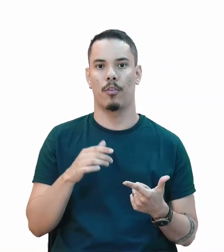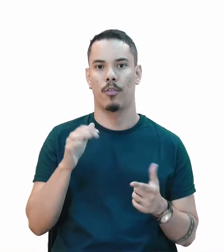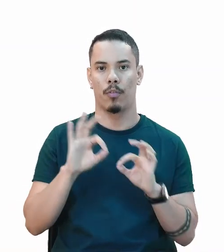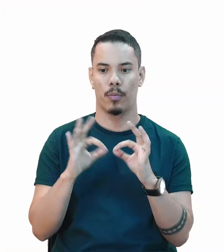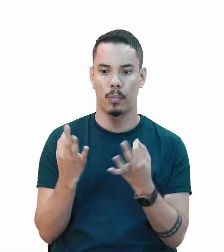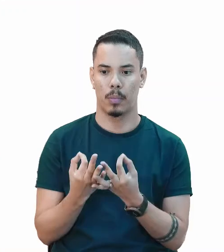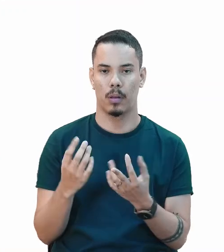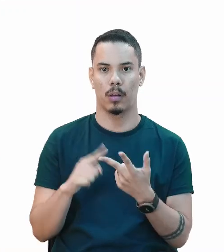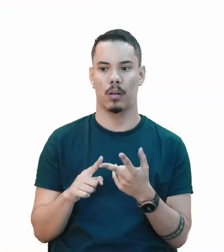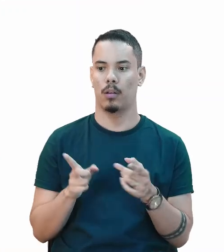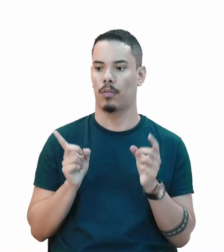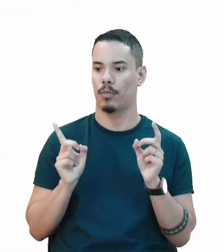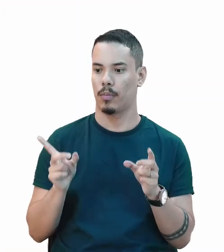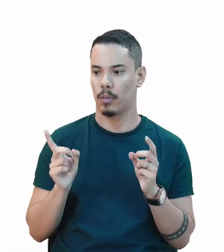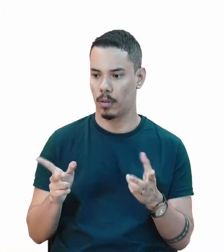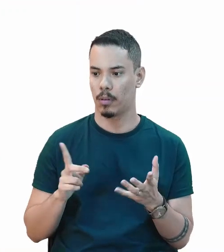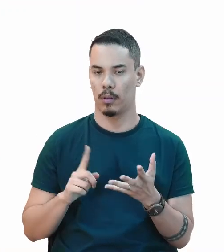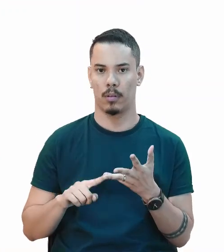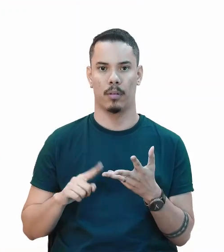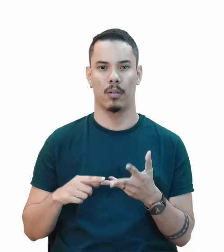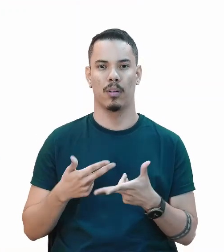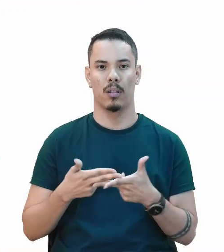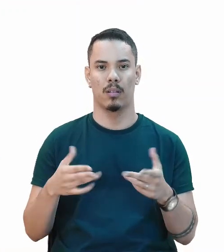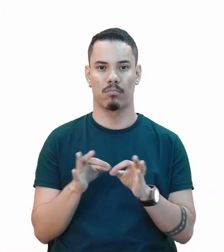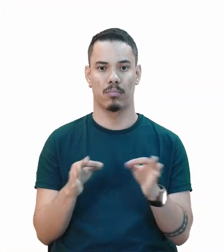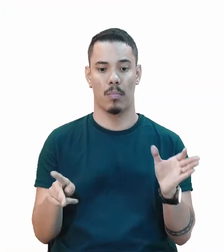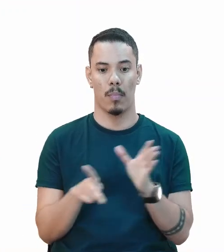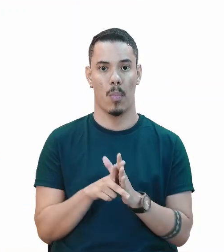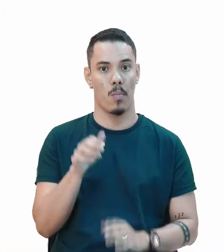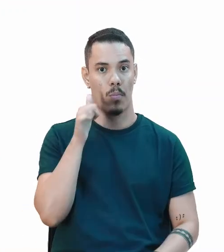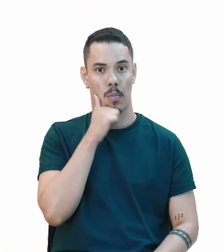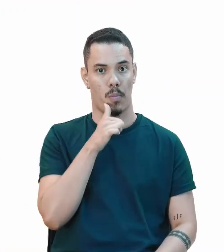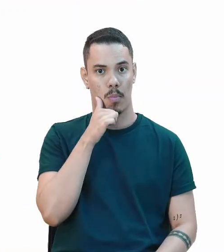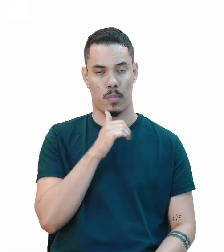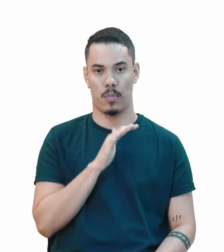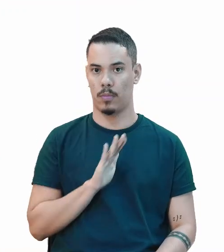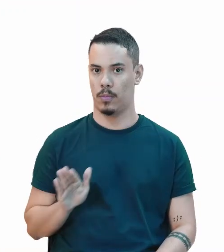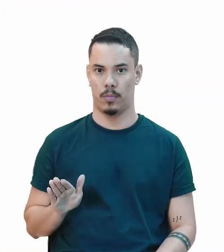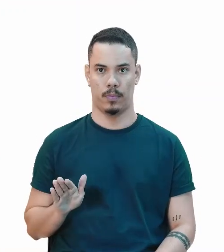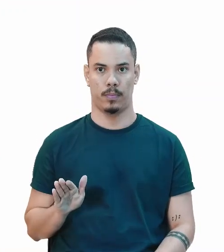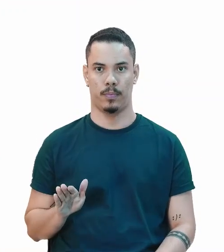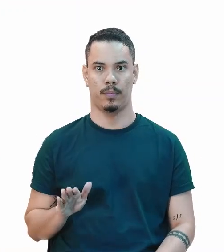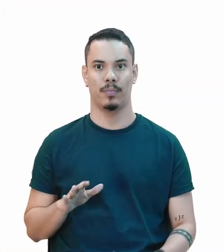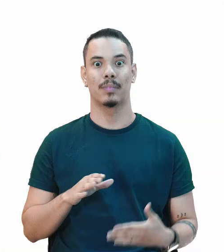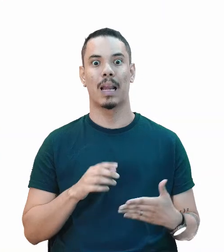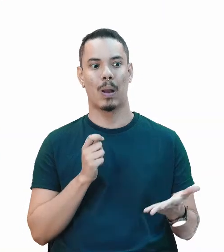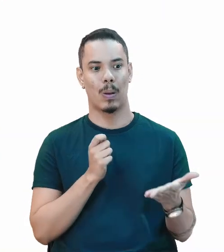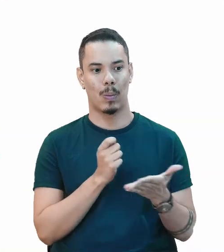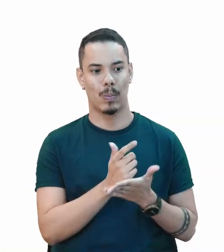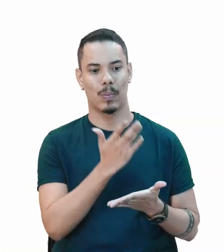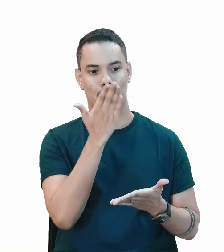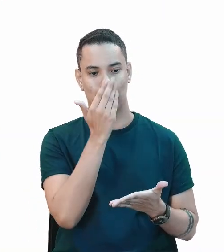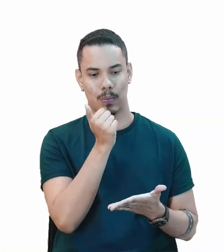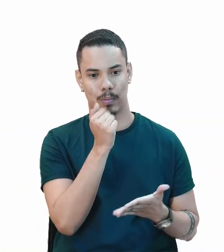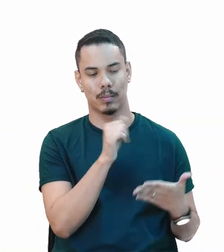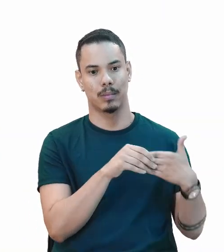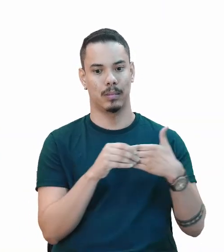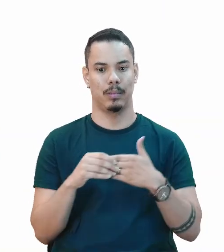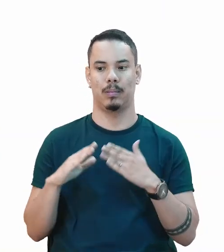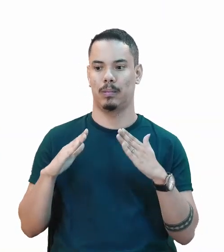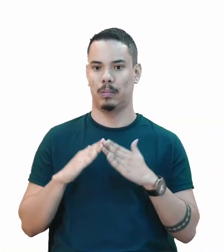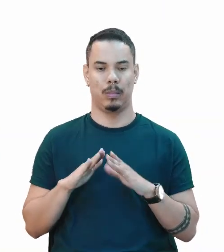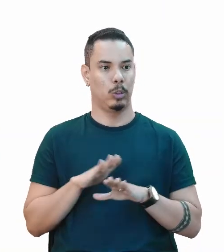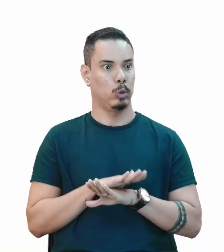eram tecidas no comércio, que era uma forma de trazer o alimento para a sua casa. Então, a